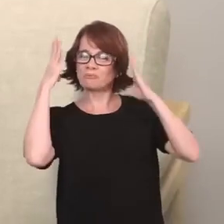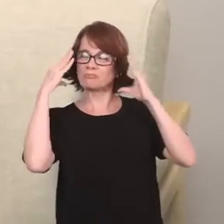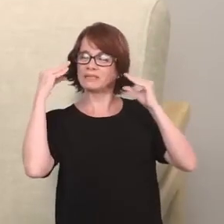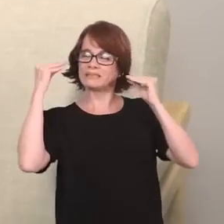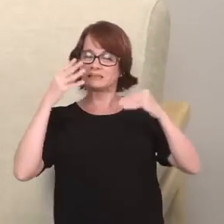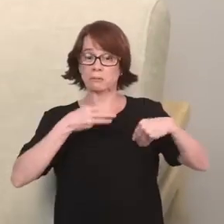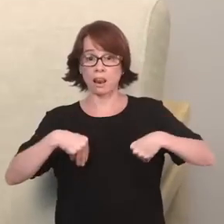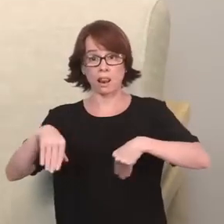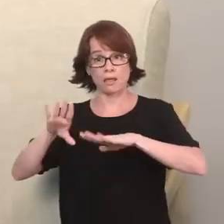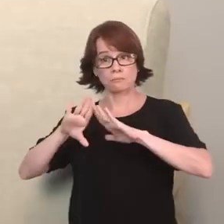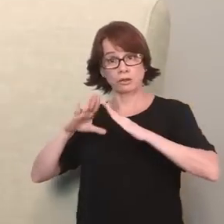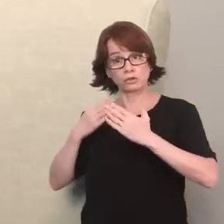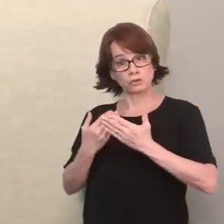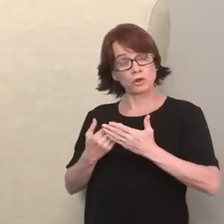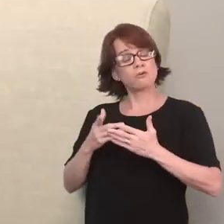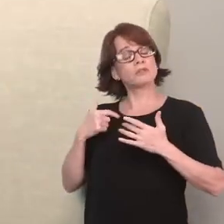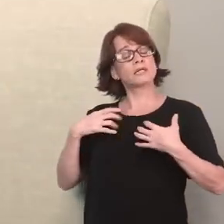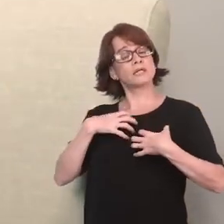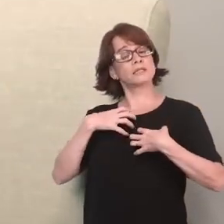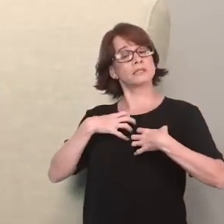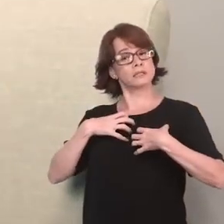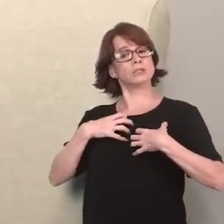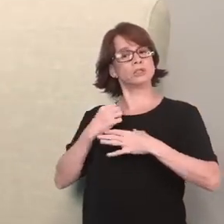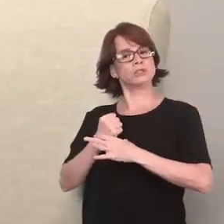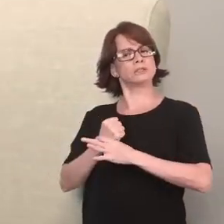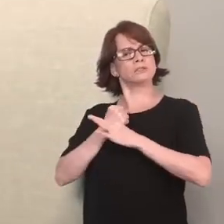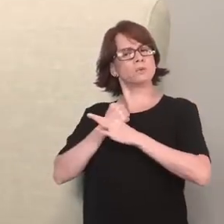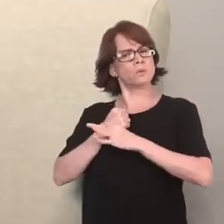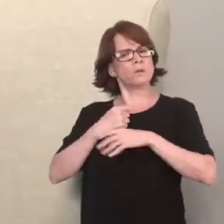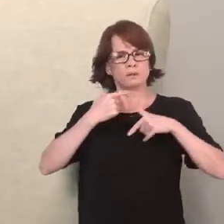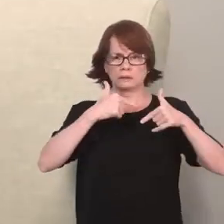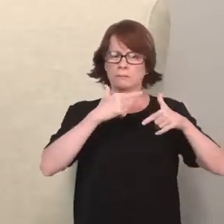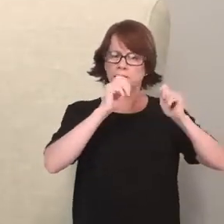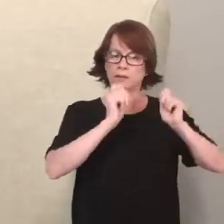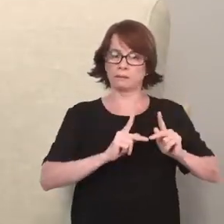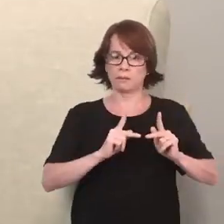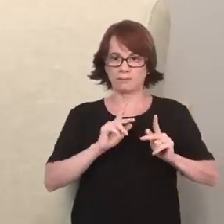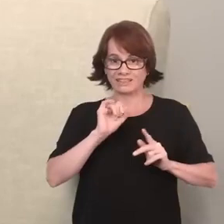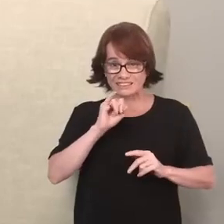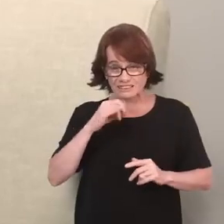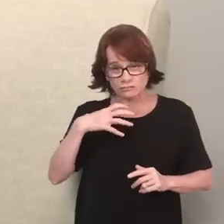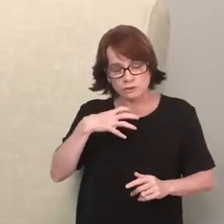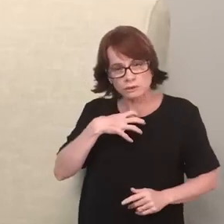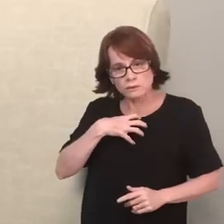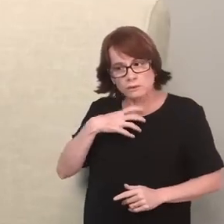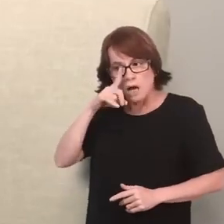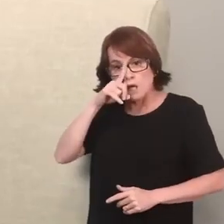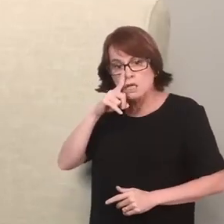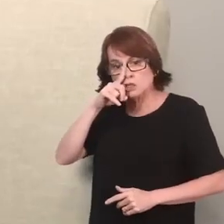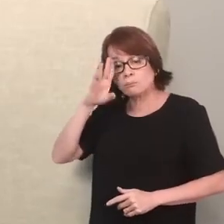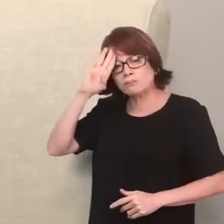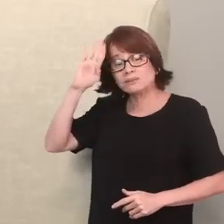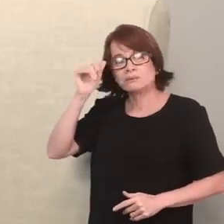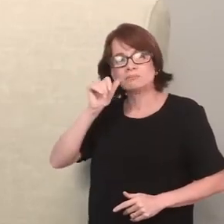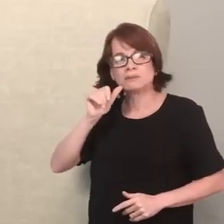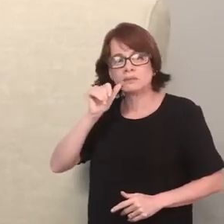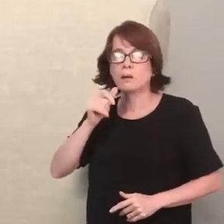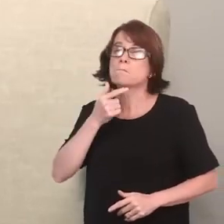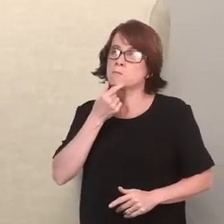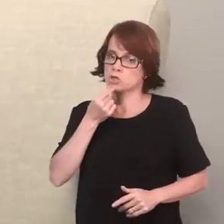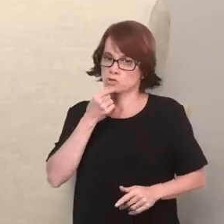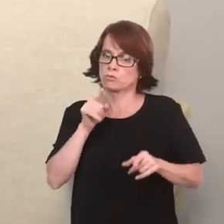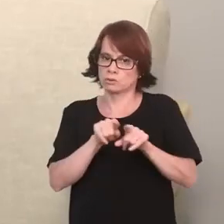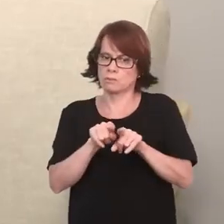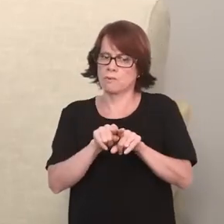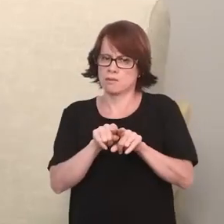seguro, para você poder trabalhar em paz, não é? E aí, no momento que você sabe que eles estão correndo risco, principalmente as meninas,